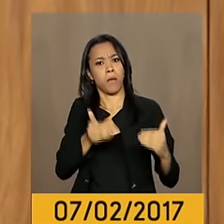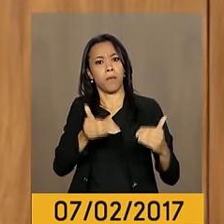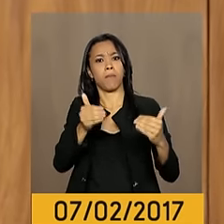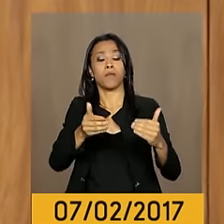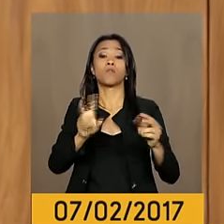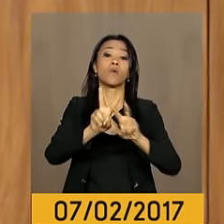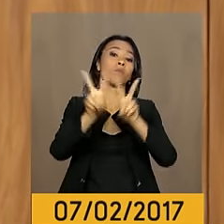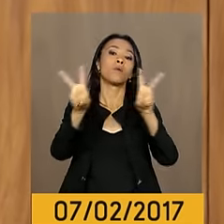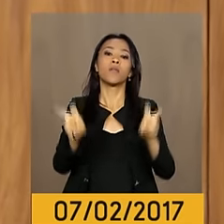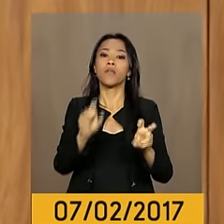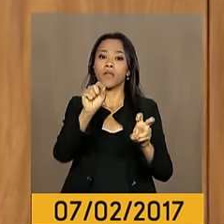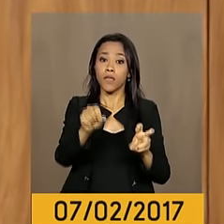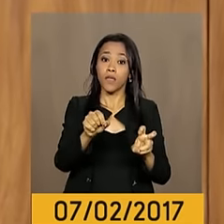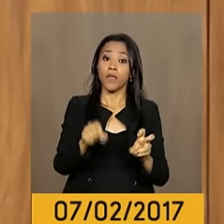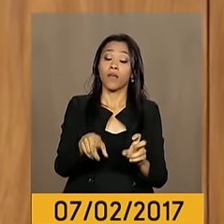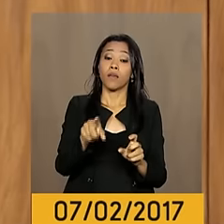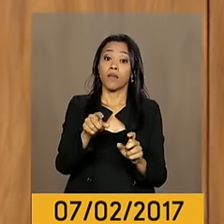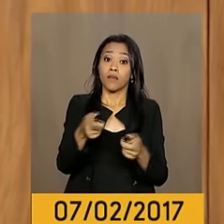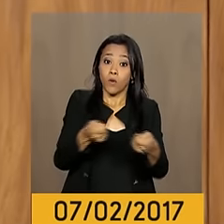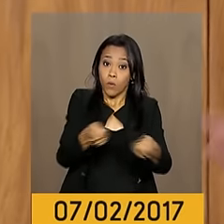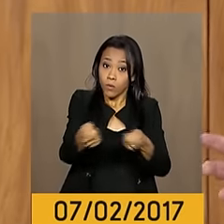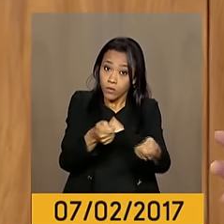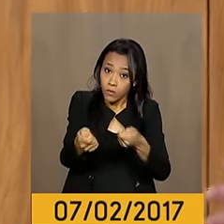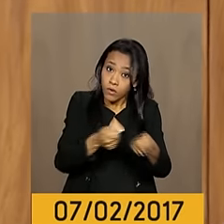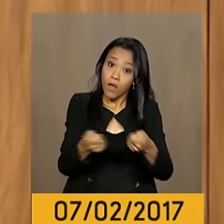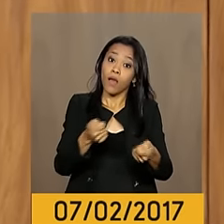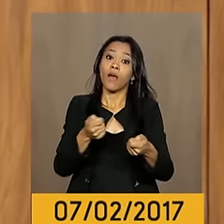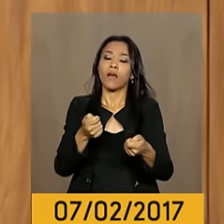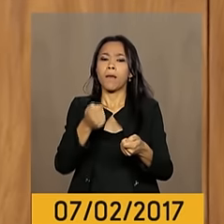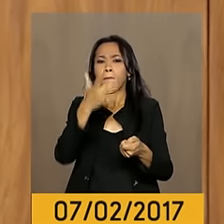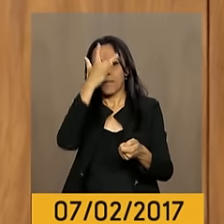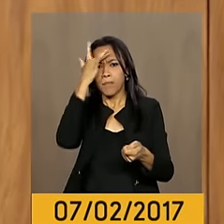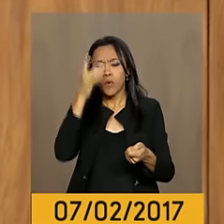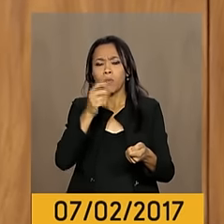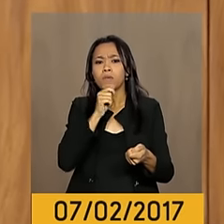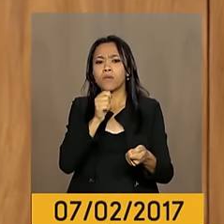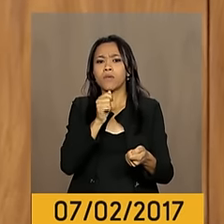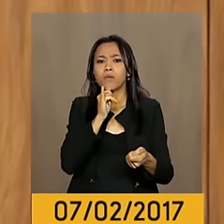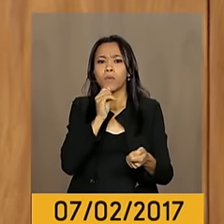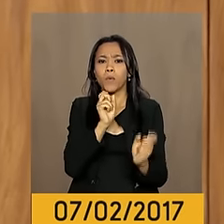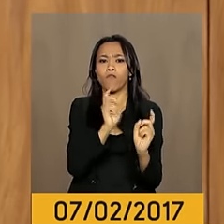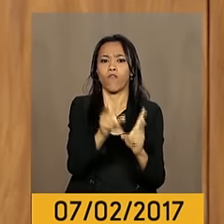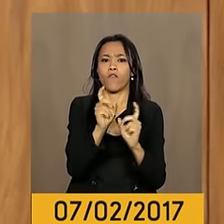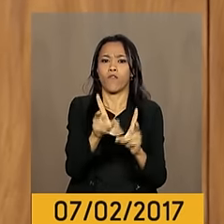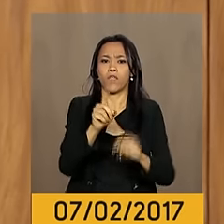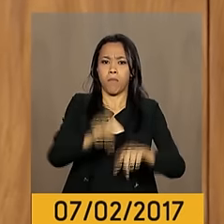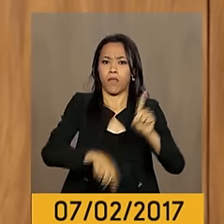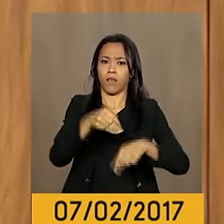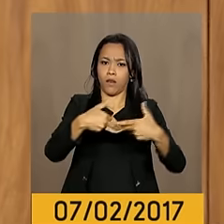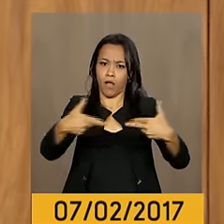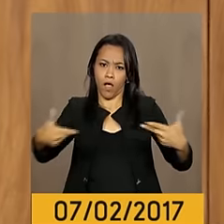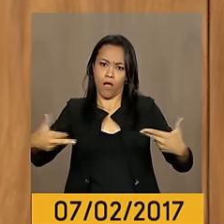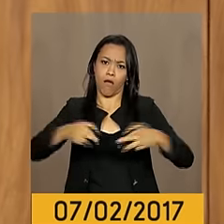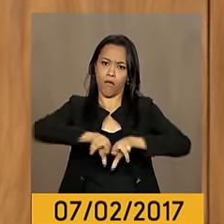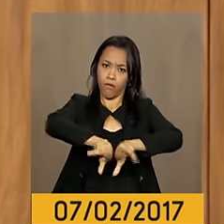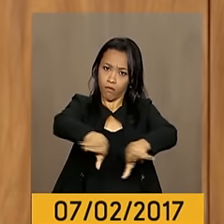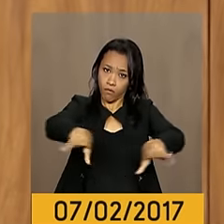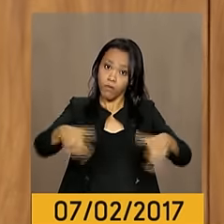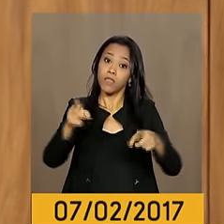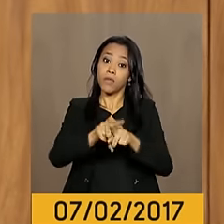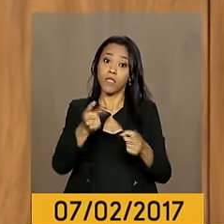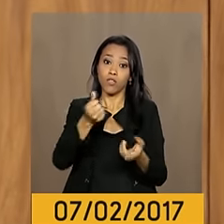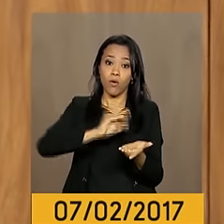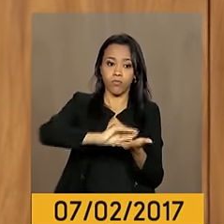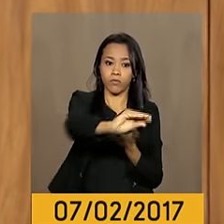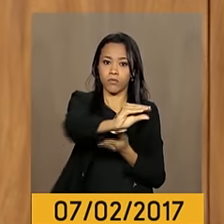regulatória eh para tornar mais fluídos os fluxos de Comércio e de investimentos temos que reduzir